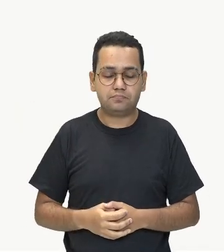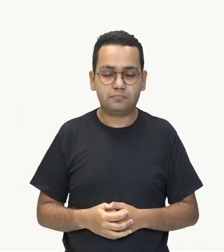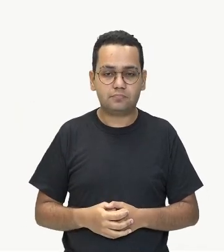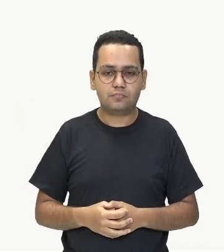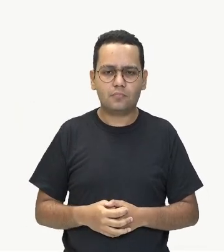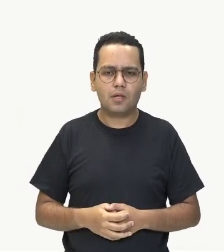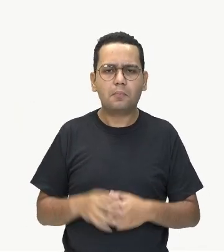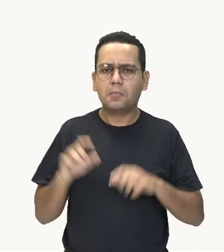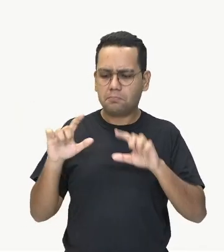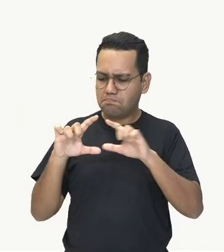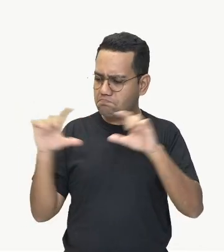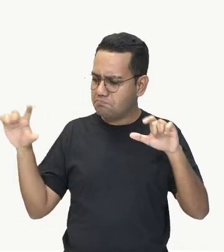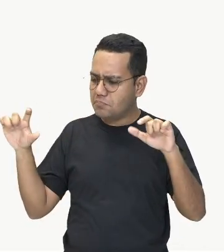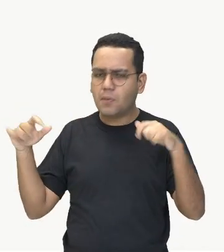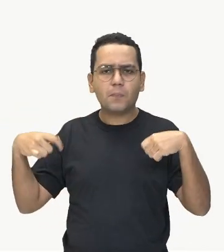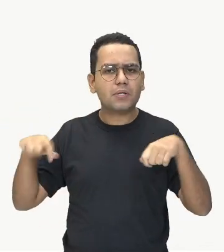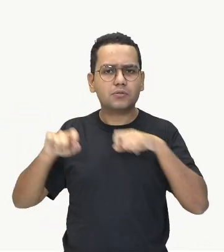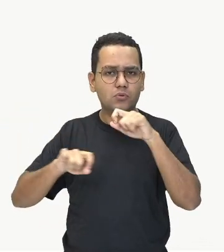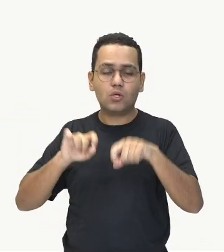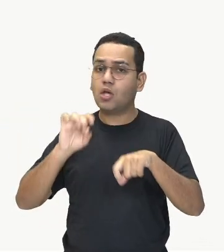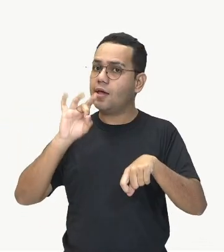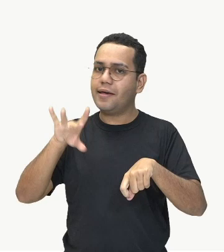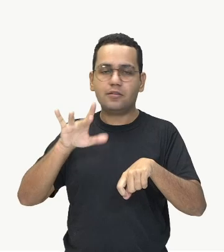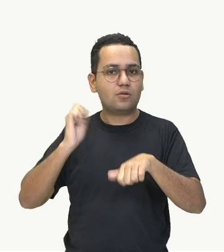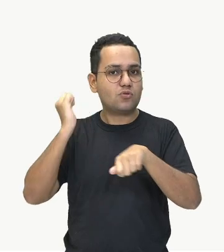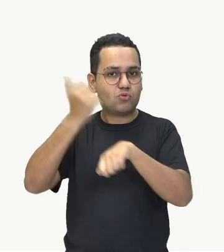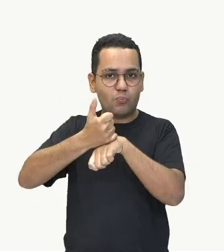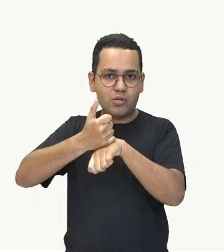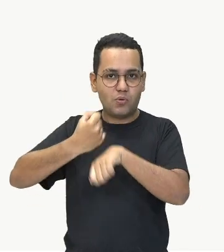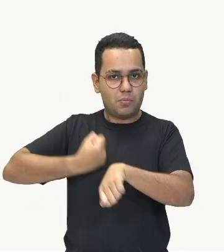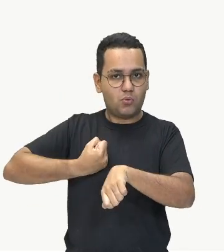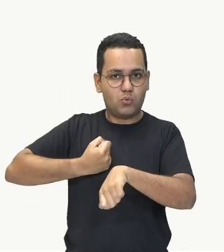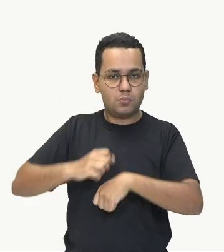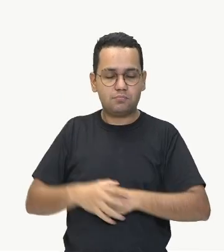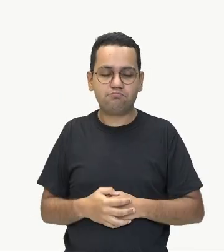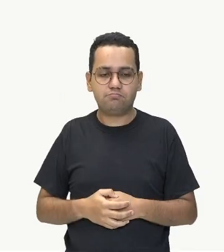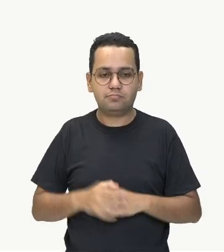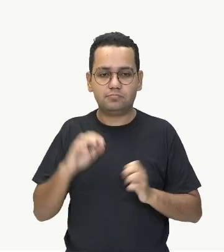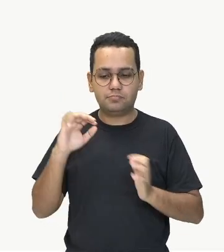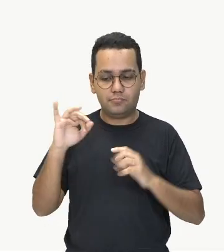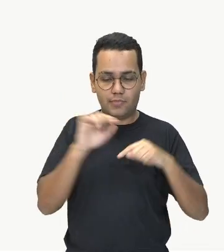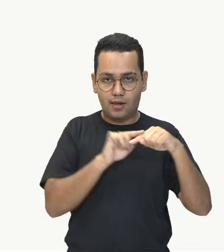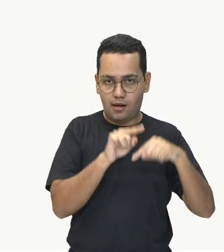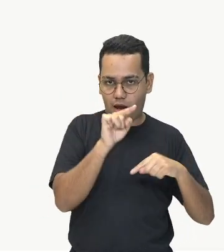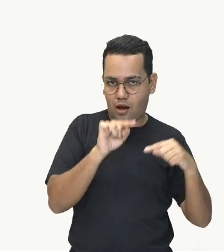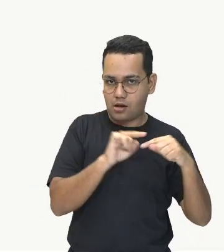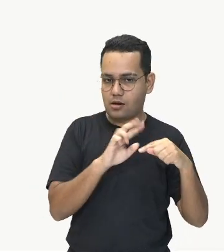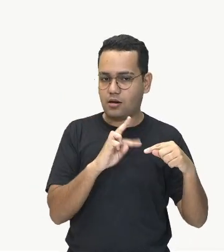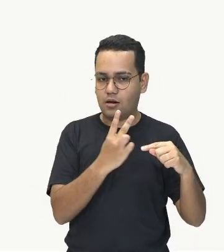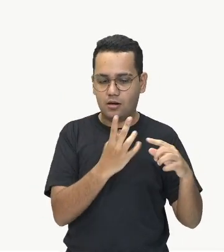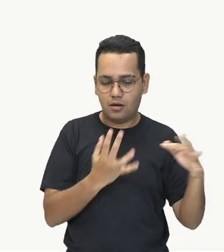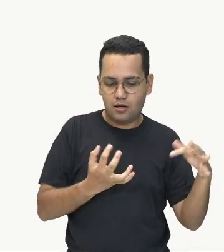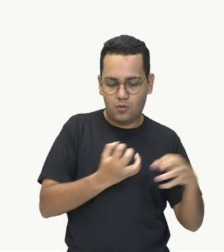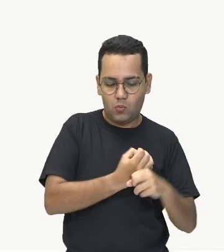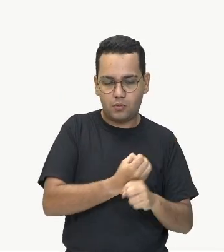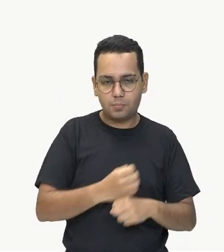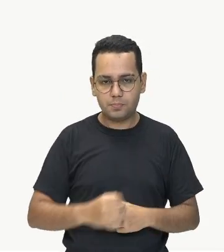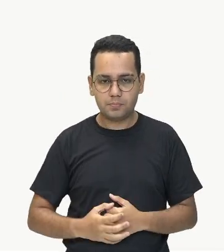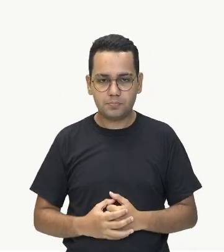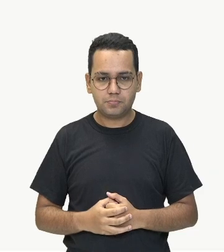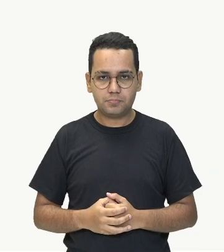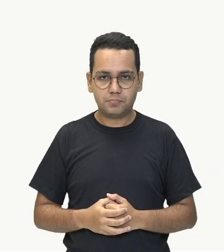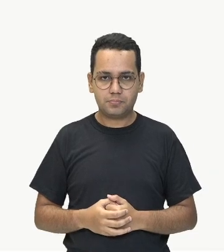aqui é começar a substituir esses valores substituindo esses valores nós teremos o quê delta h é